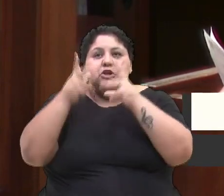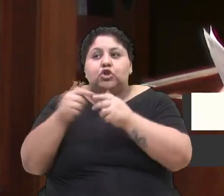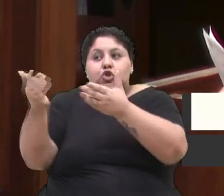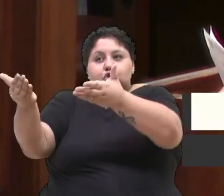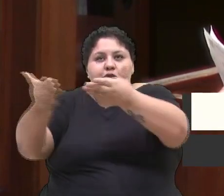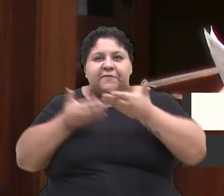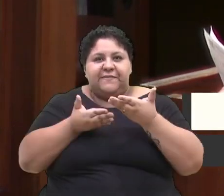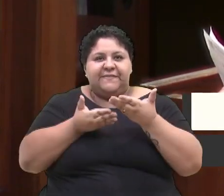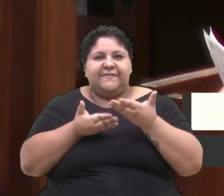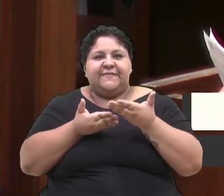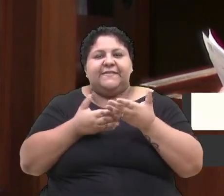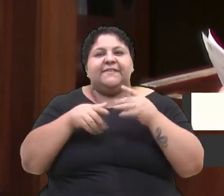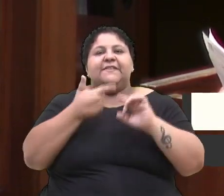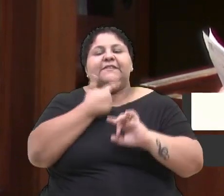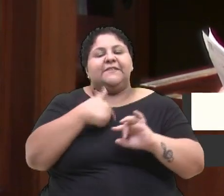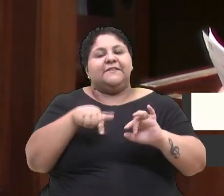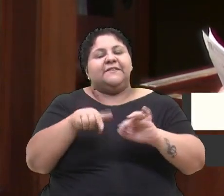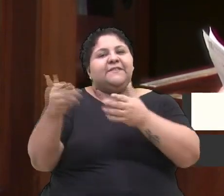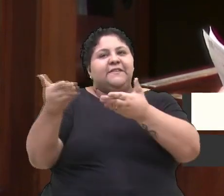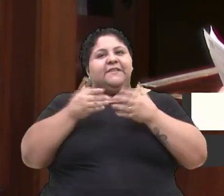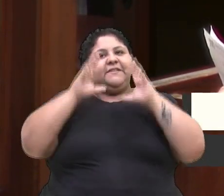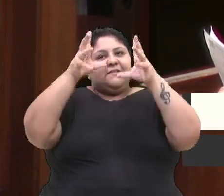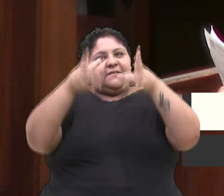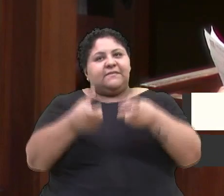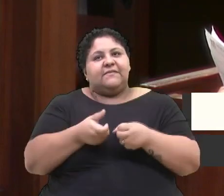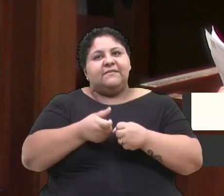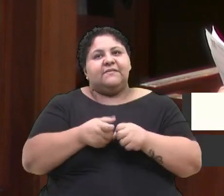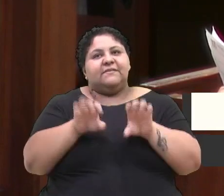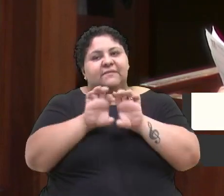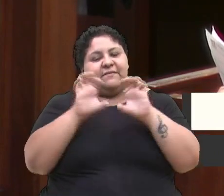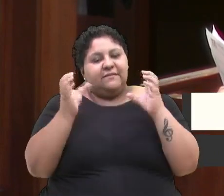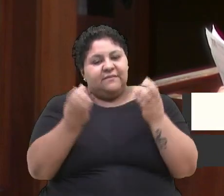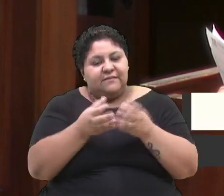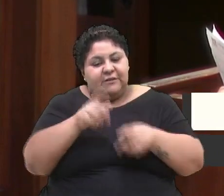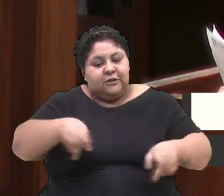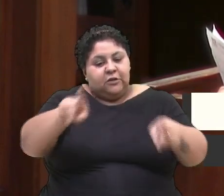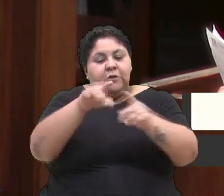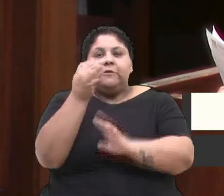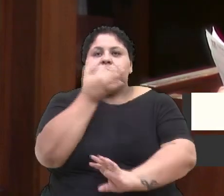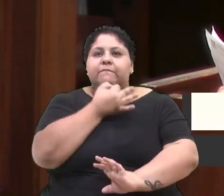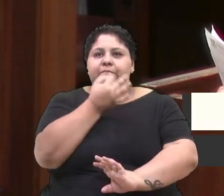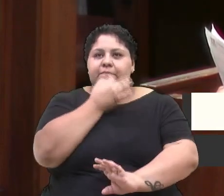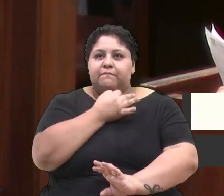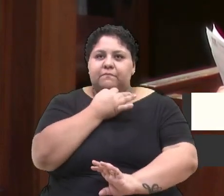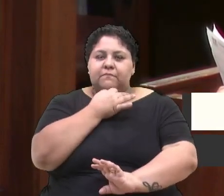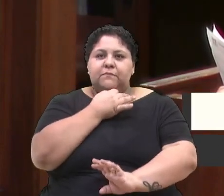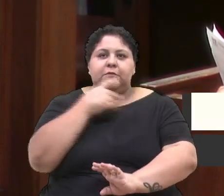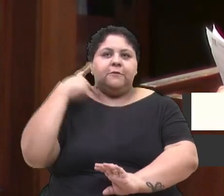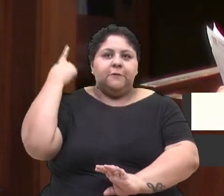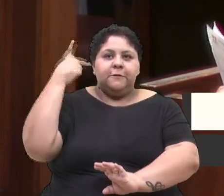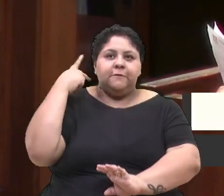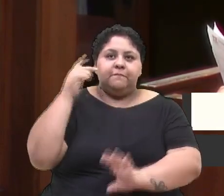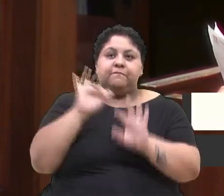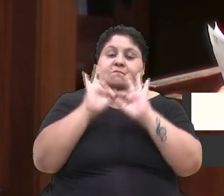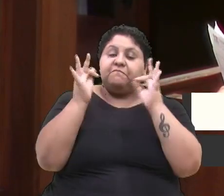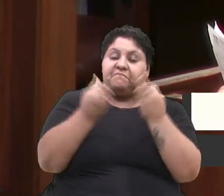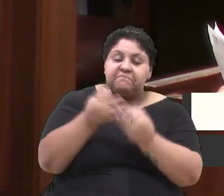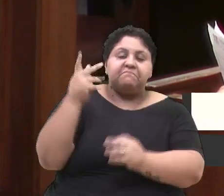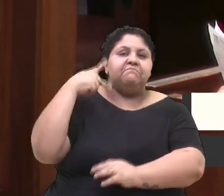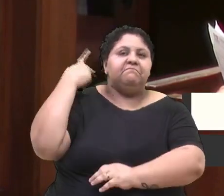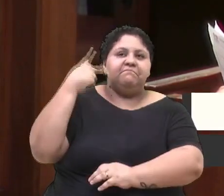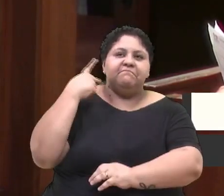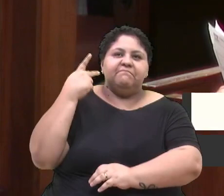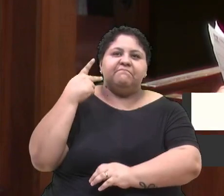convidado. E gostaria muito de receber a toda a comunidade, o povo caxiense, os vereadores, a família dos vereadores,